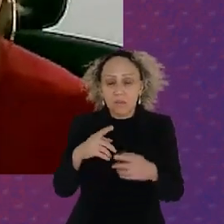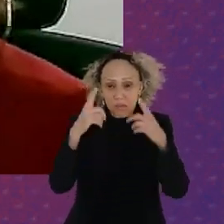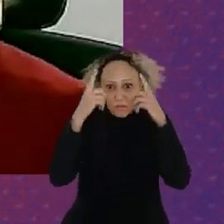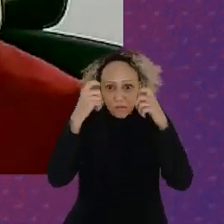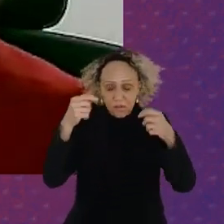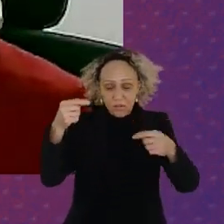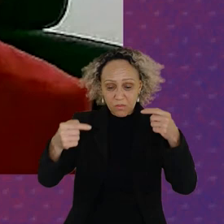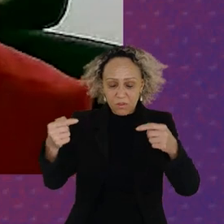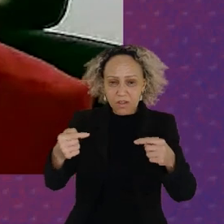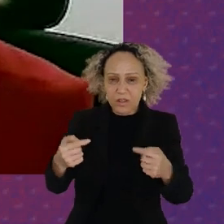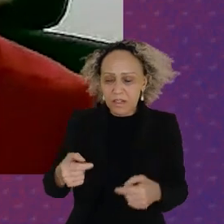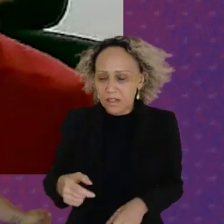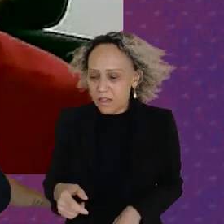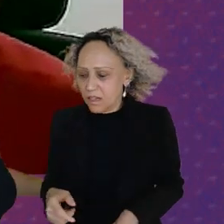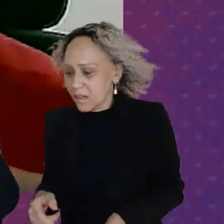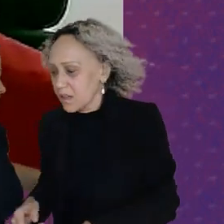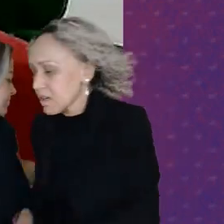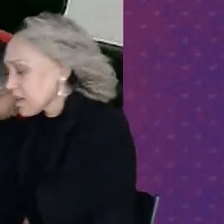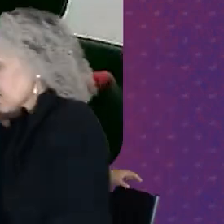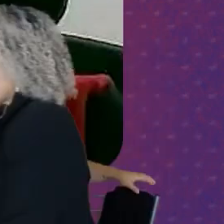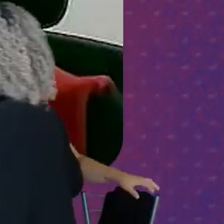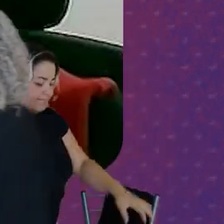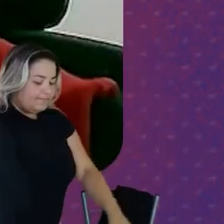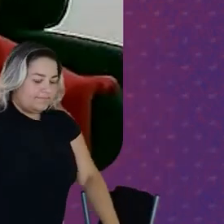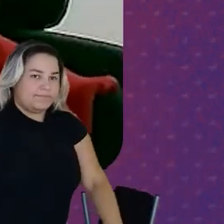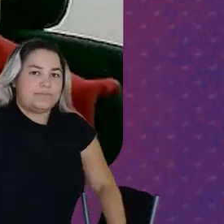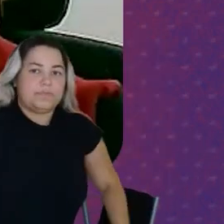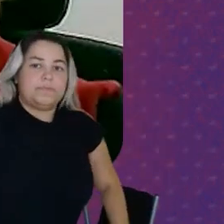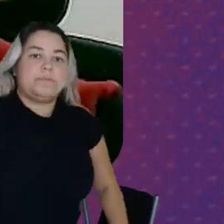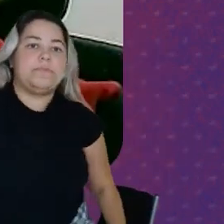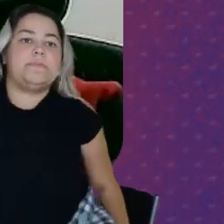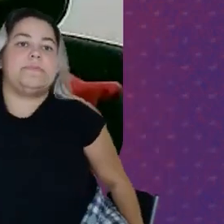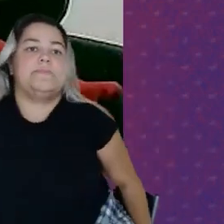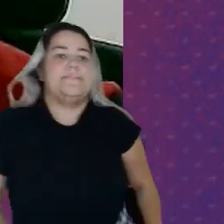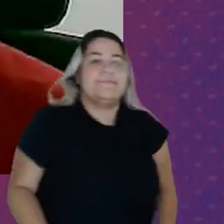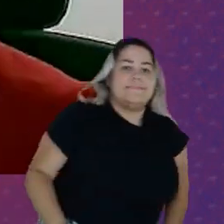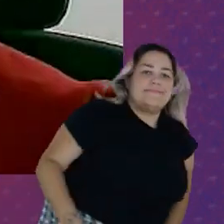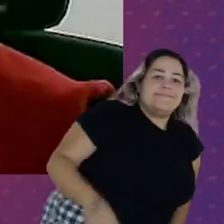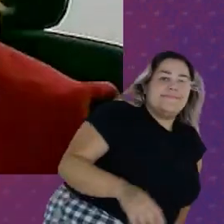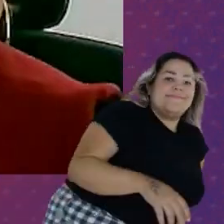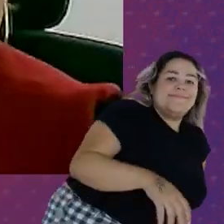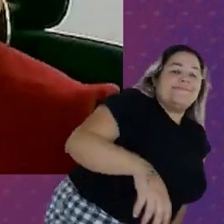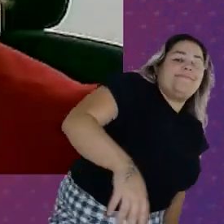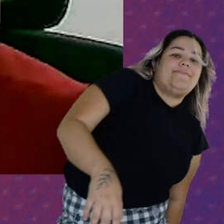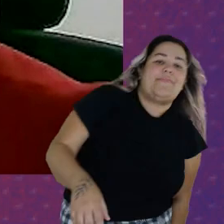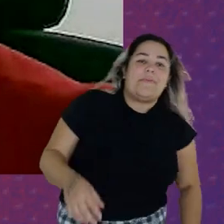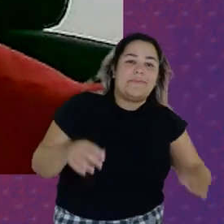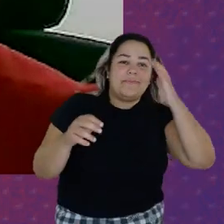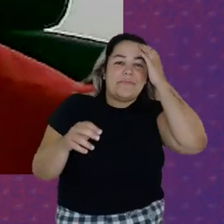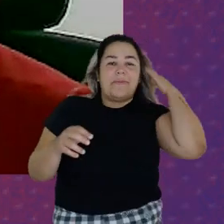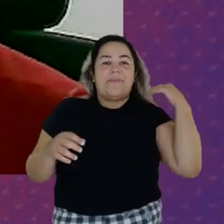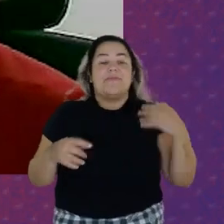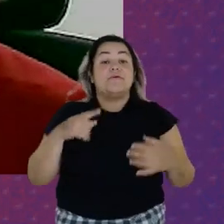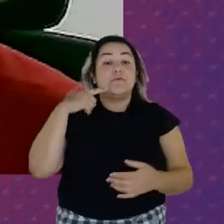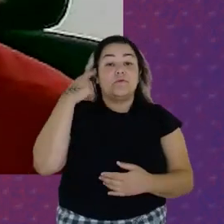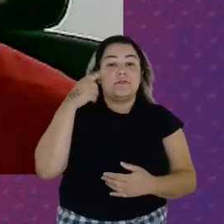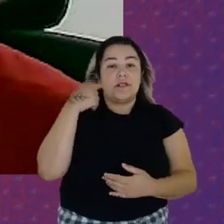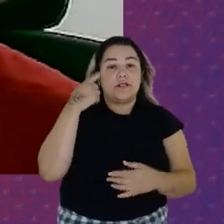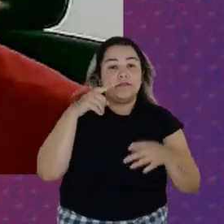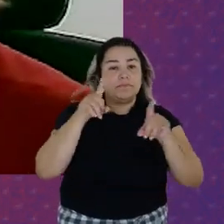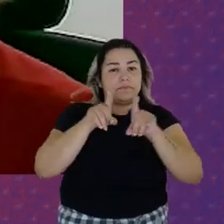Eu sou Maria Tereza Capra, sou de São Miguel do Oeste, Santa Catarina, Sou advogada há 27